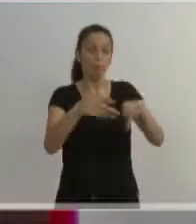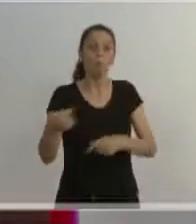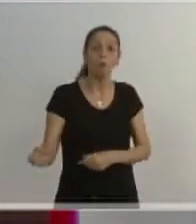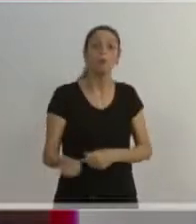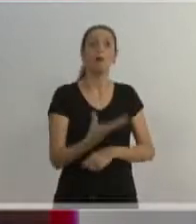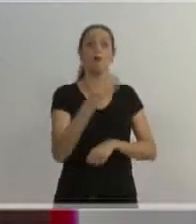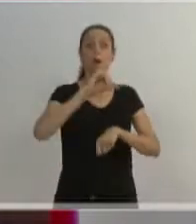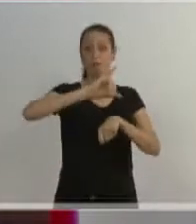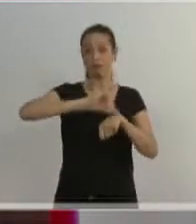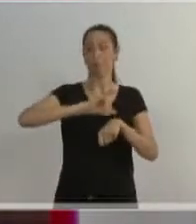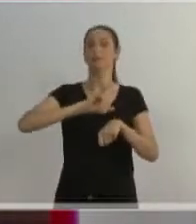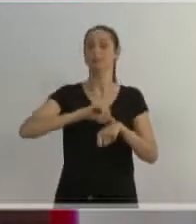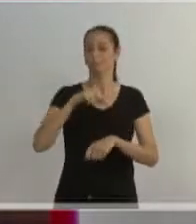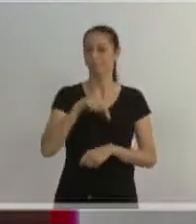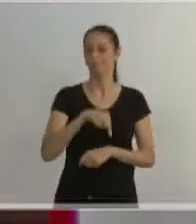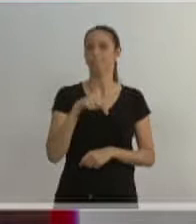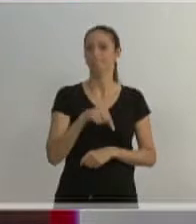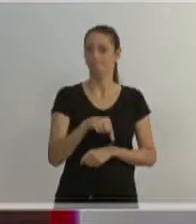centro